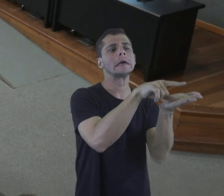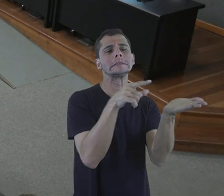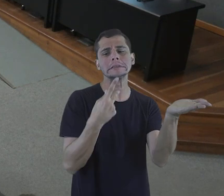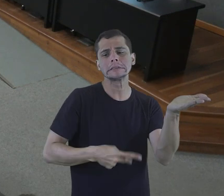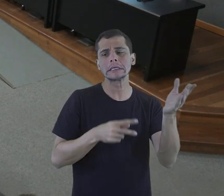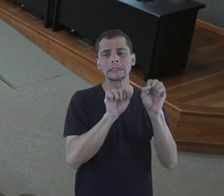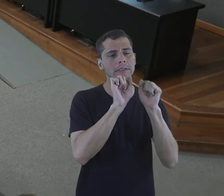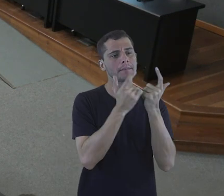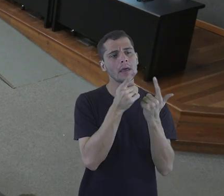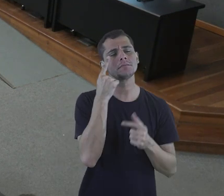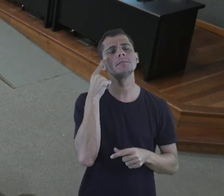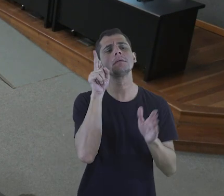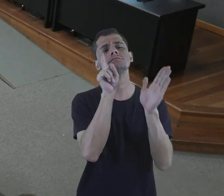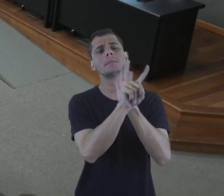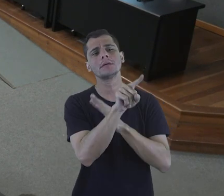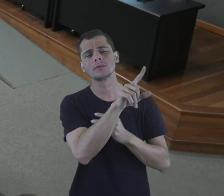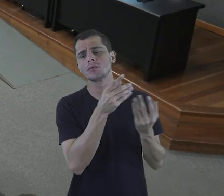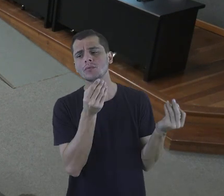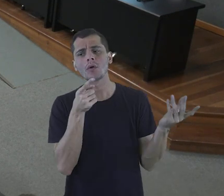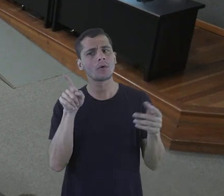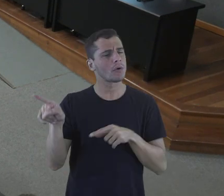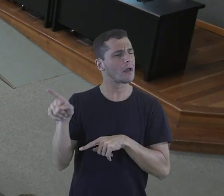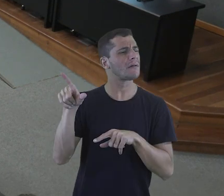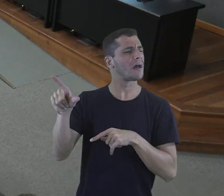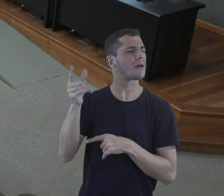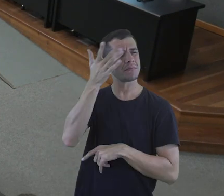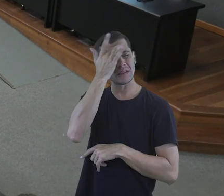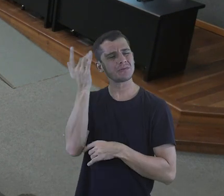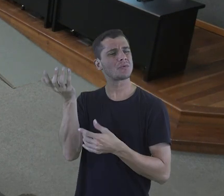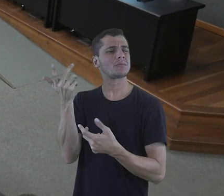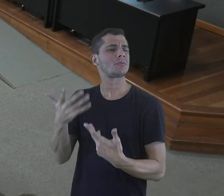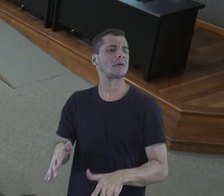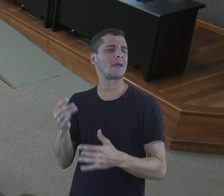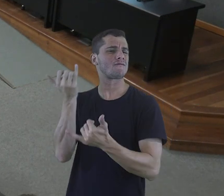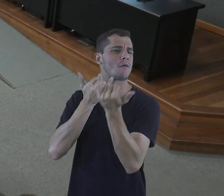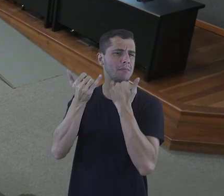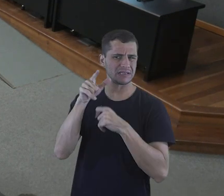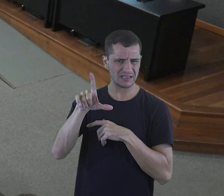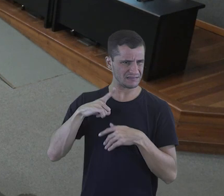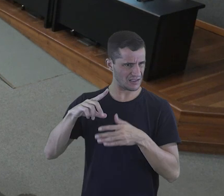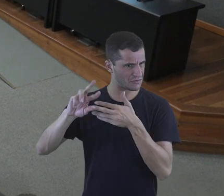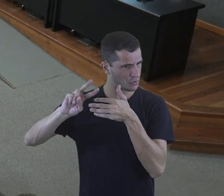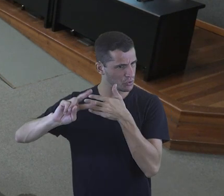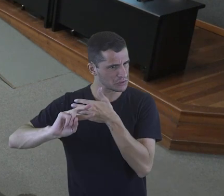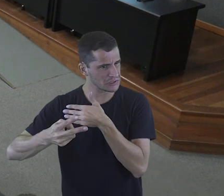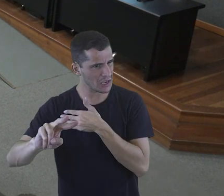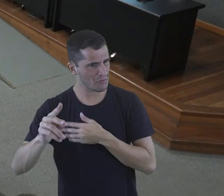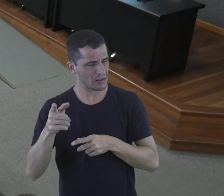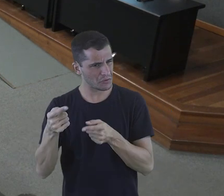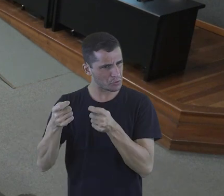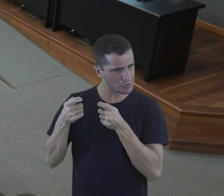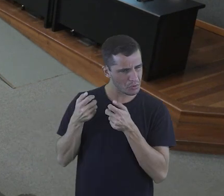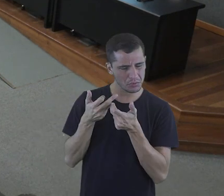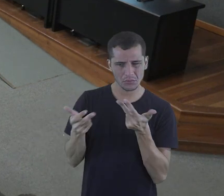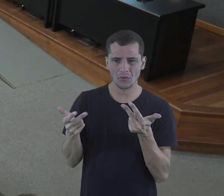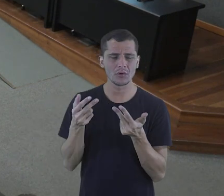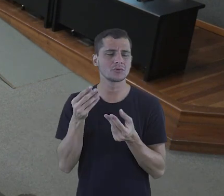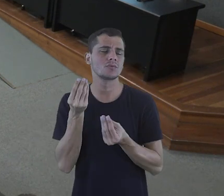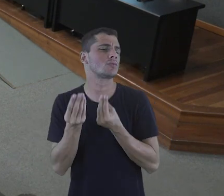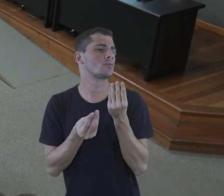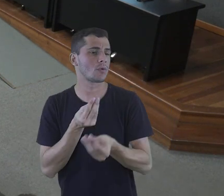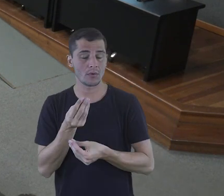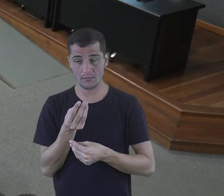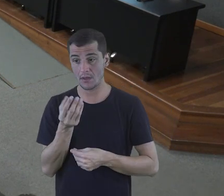controladoria vai lá na Glaucia tal não sei o que para saber quais são as consequências disso se tiver relação com controle então entendeu?